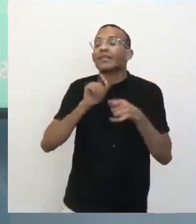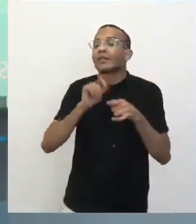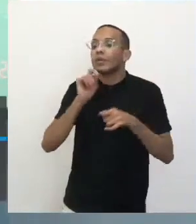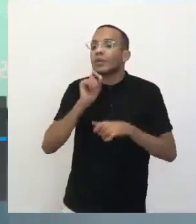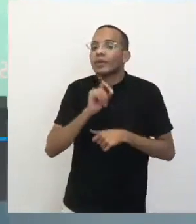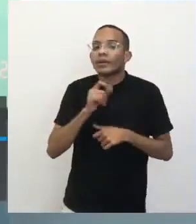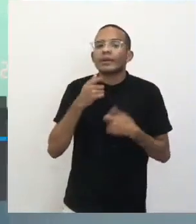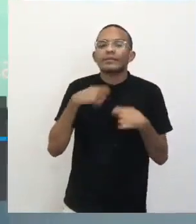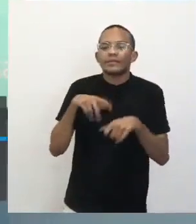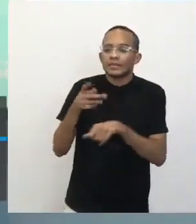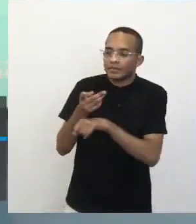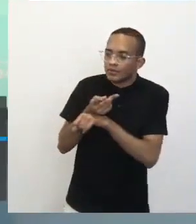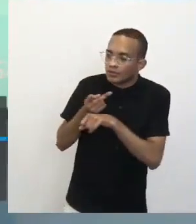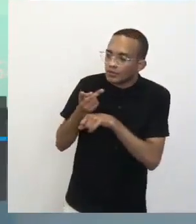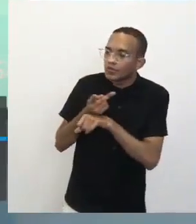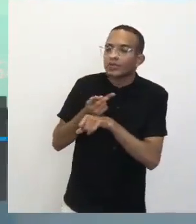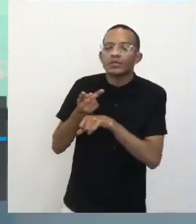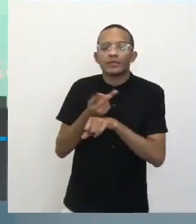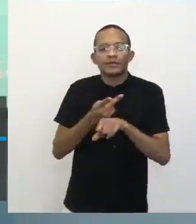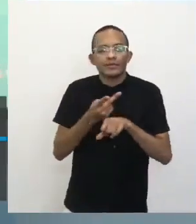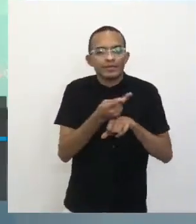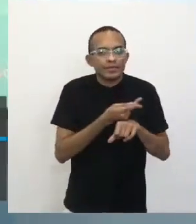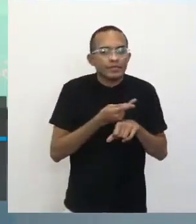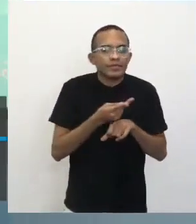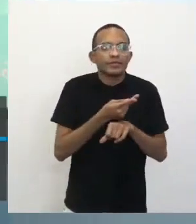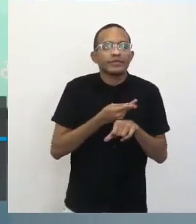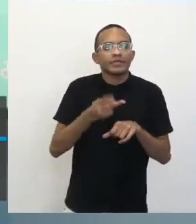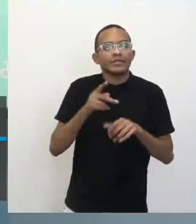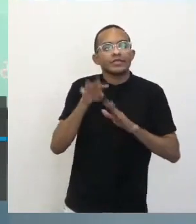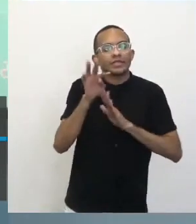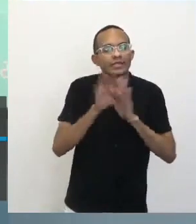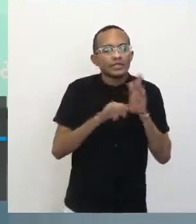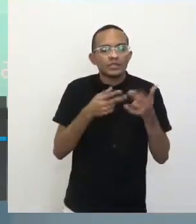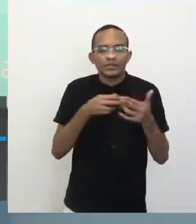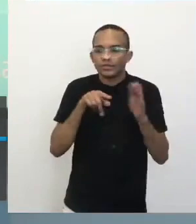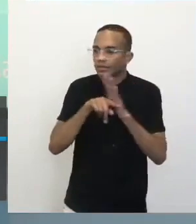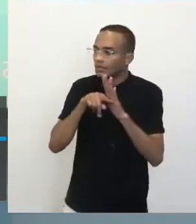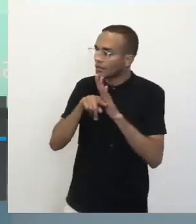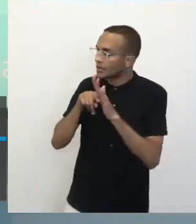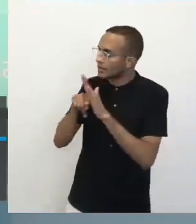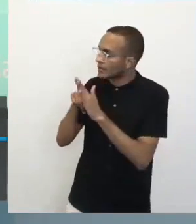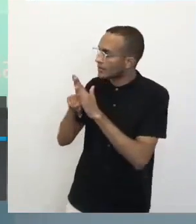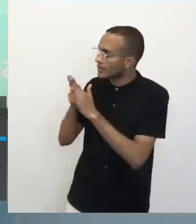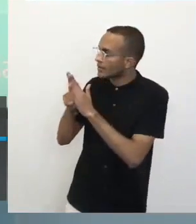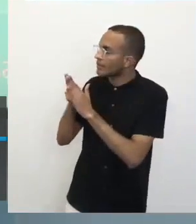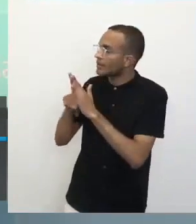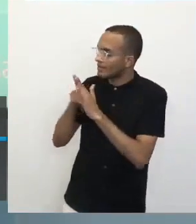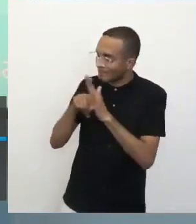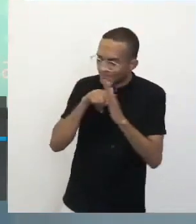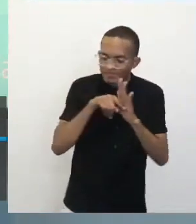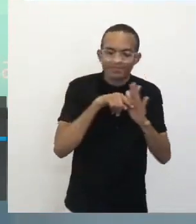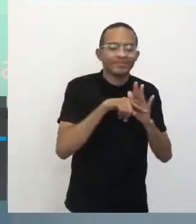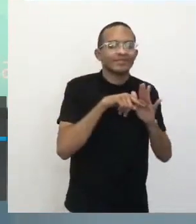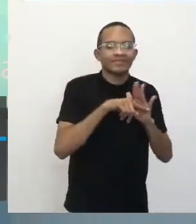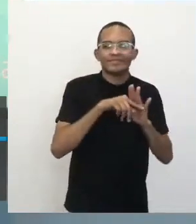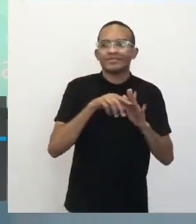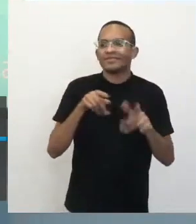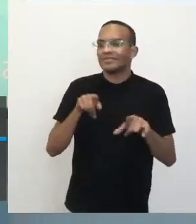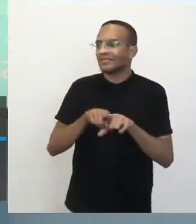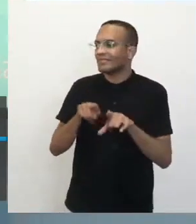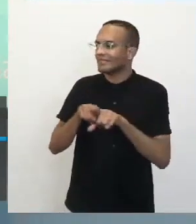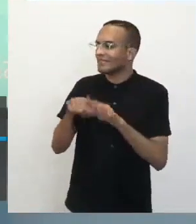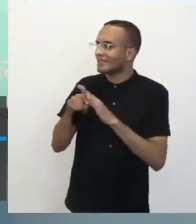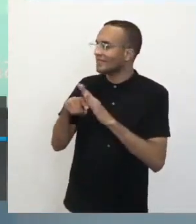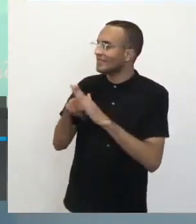Eu vou ter que procurar coletar materiais conceituais. O que é isso? Fazer pesquisas. Eu vou ter que fazer pesquisas,